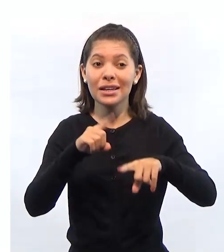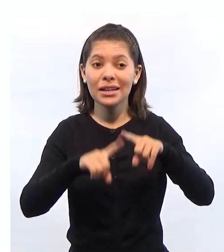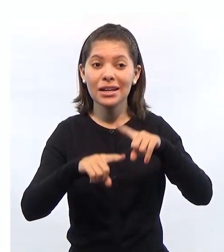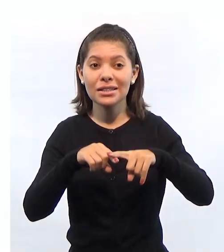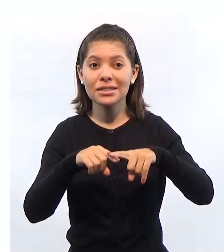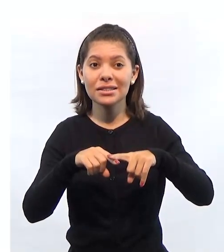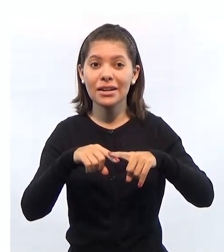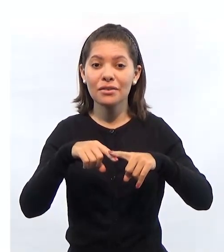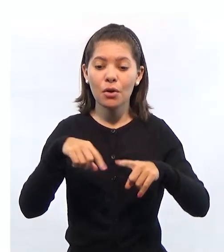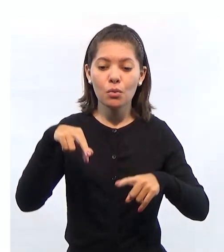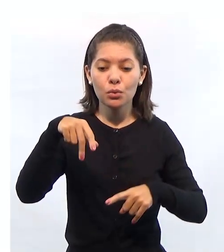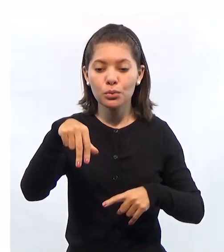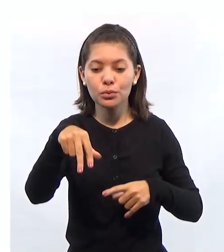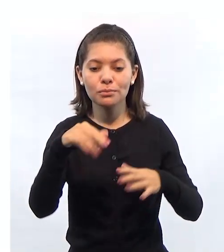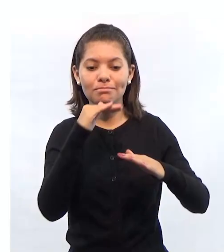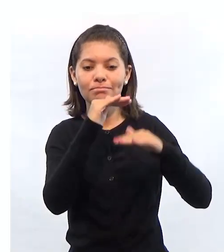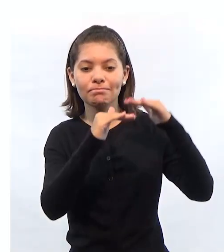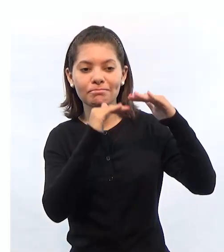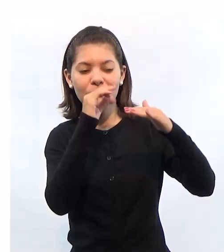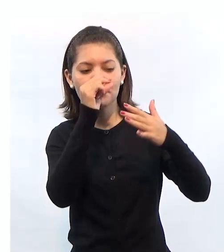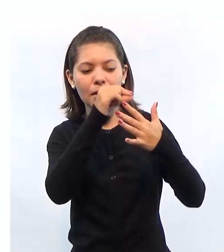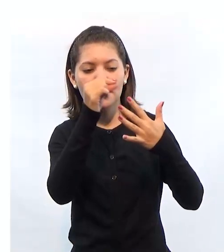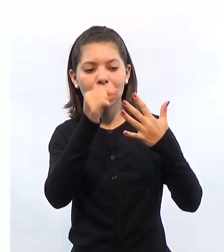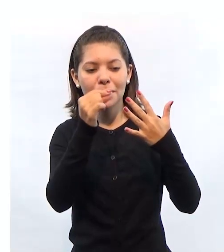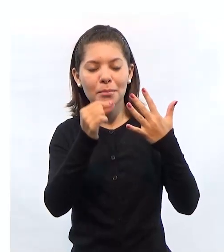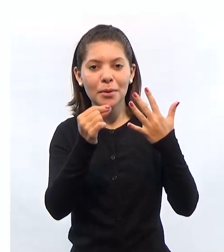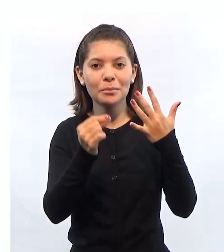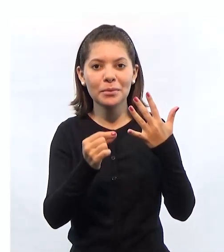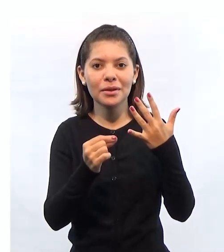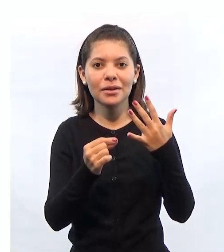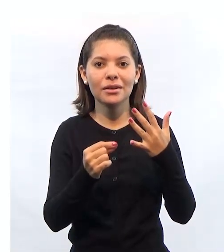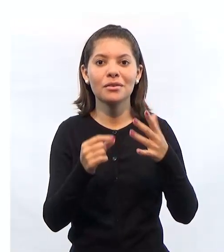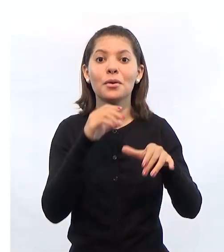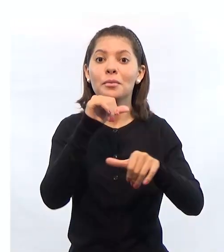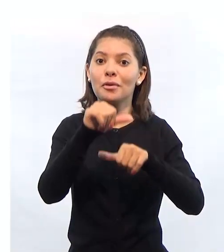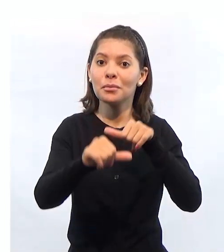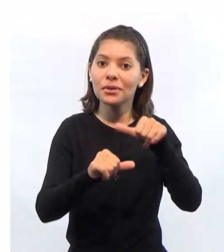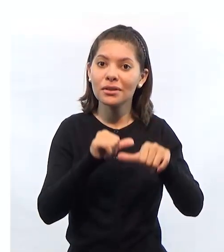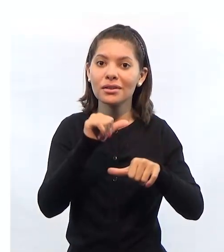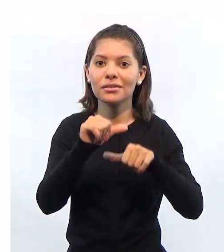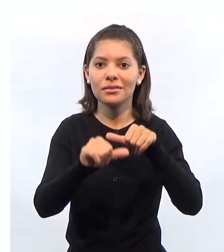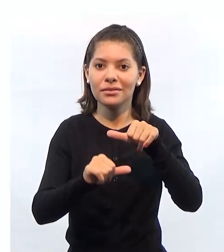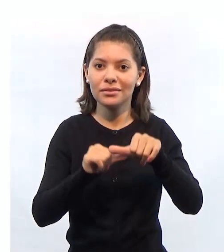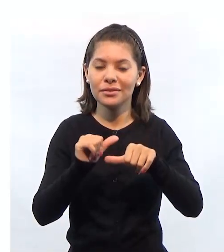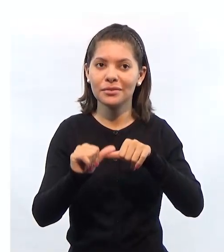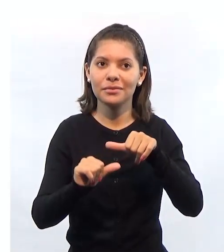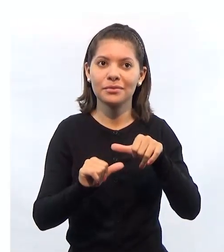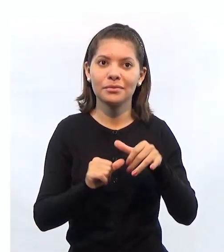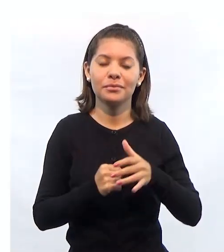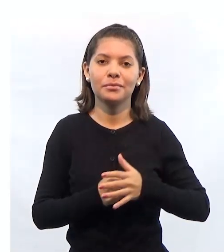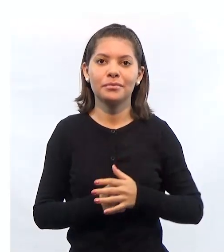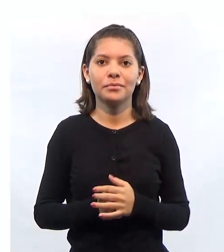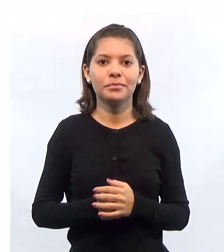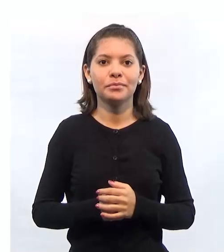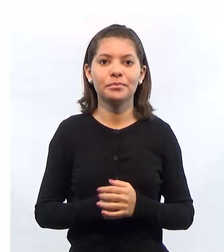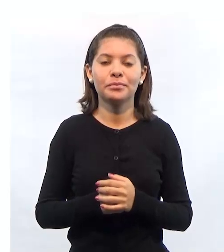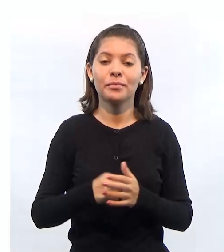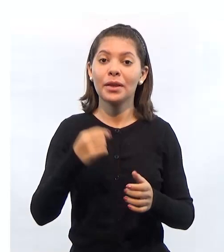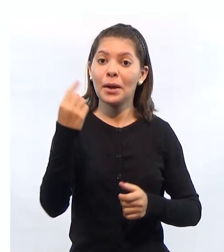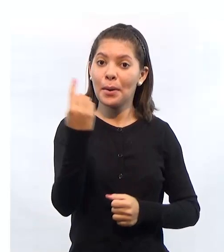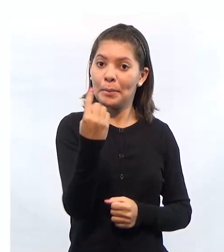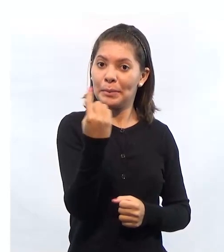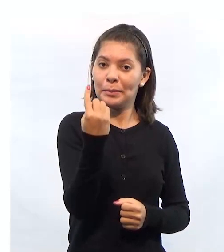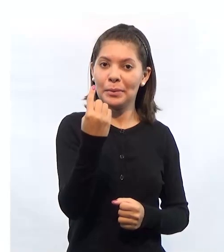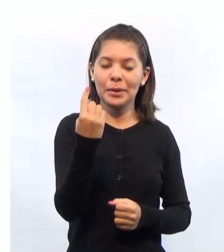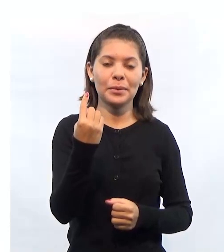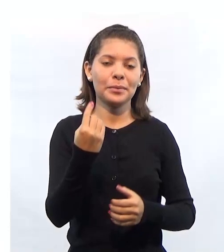materiais vão andando no sistema de processamento da empresa, eles vão mudando as suas classificações. Inicialmente,